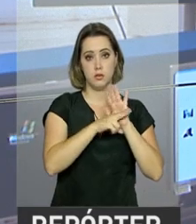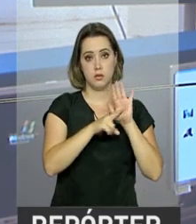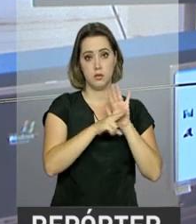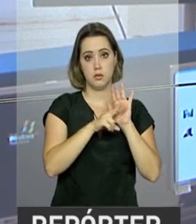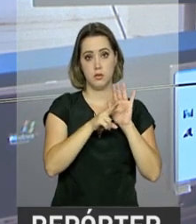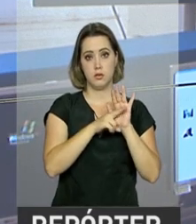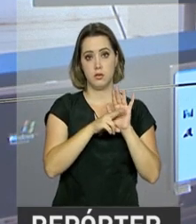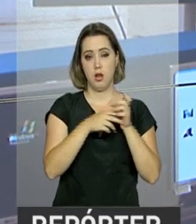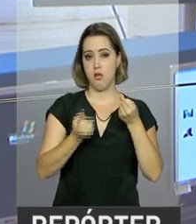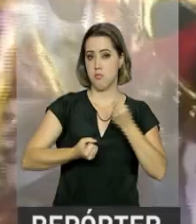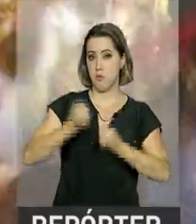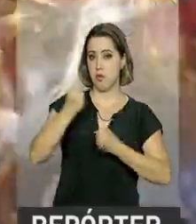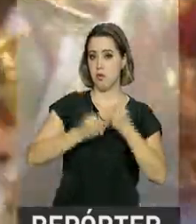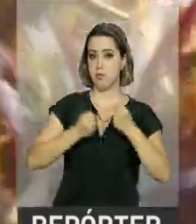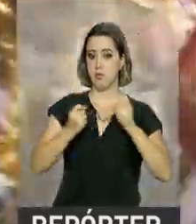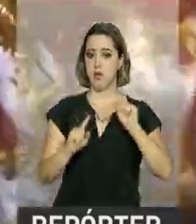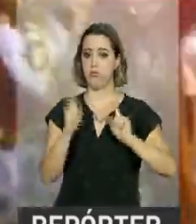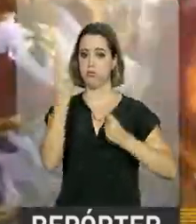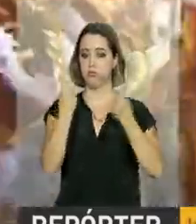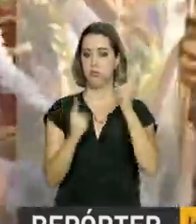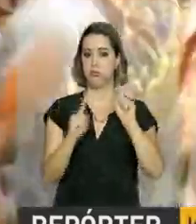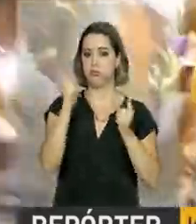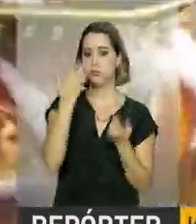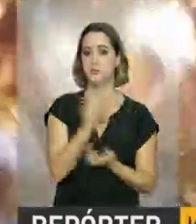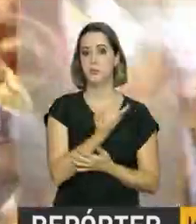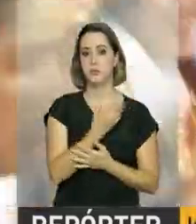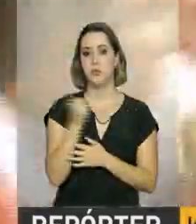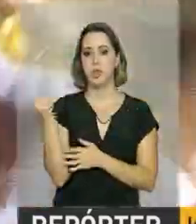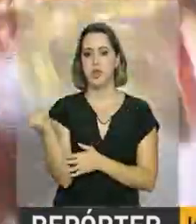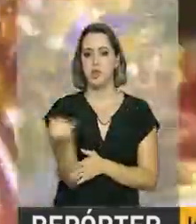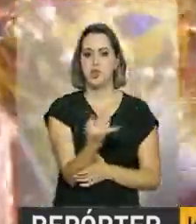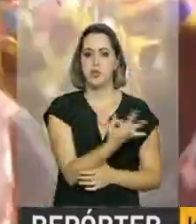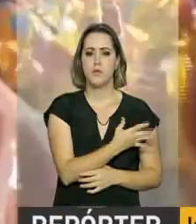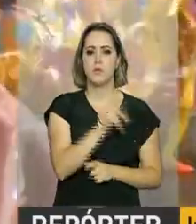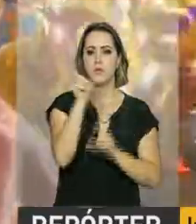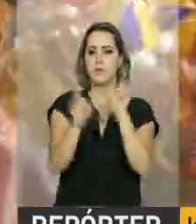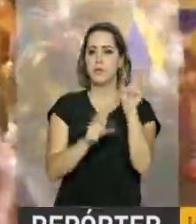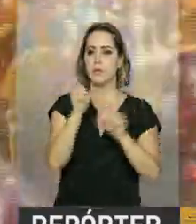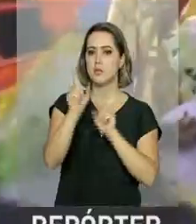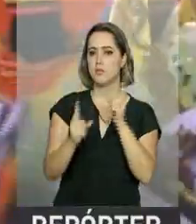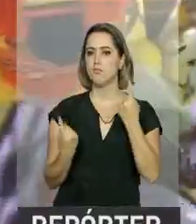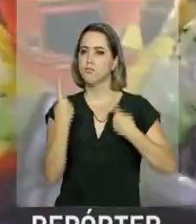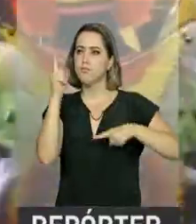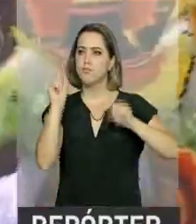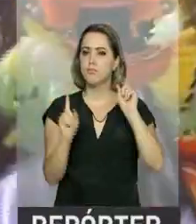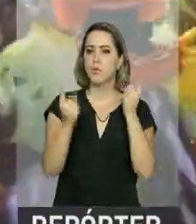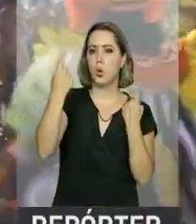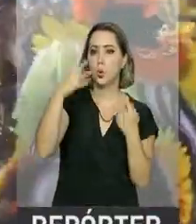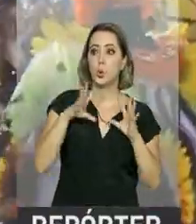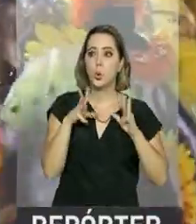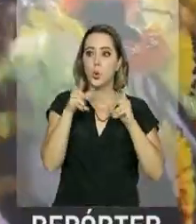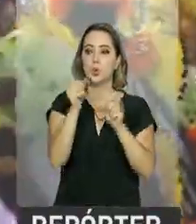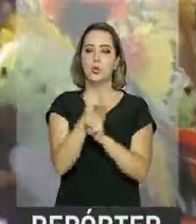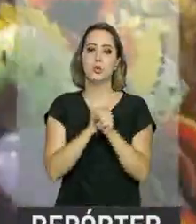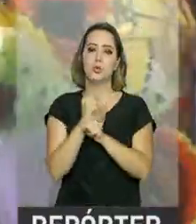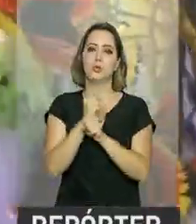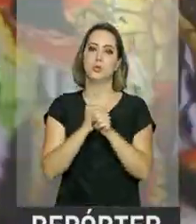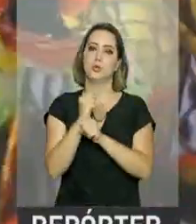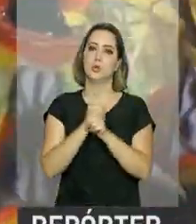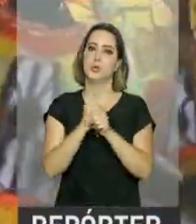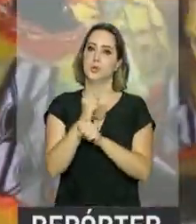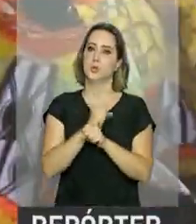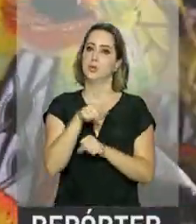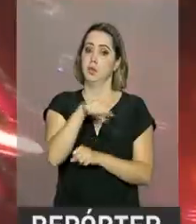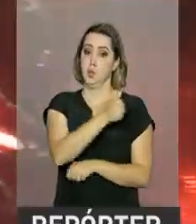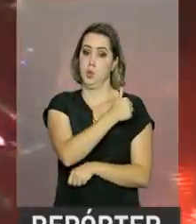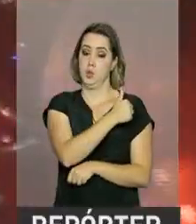carros alegóricos milhares de pessoas desfilam Tod os anos no Sambódromo mais famoso do mundo na marqus de